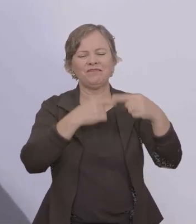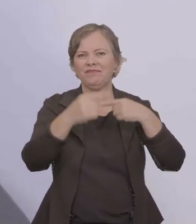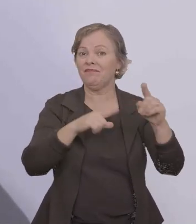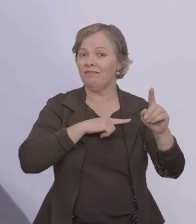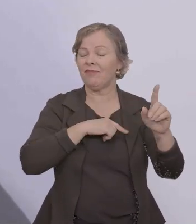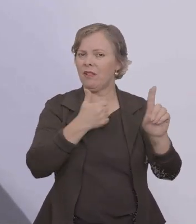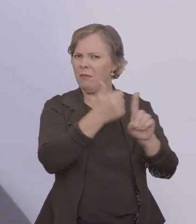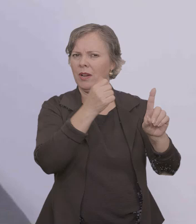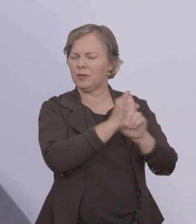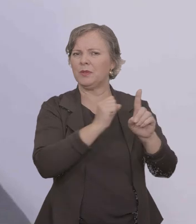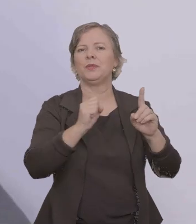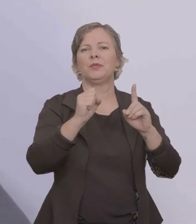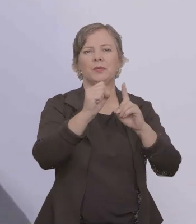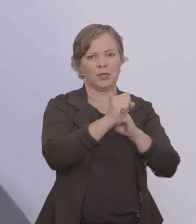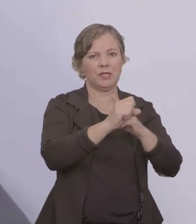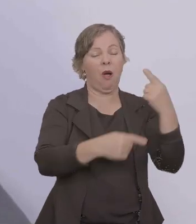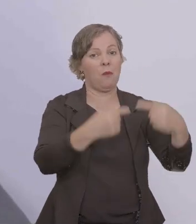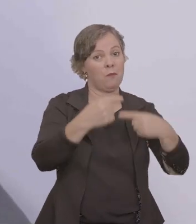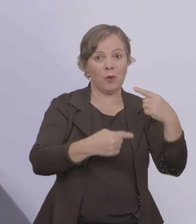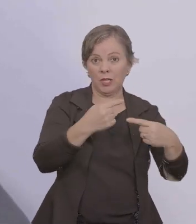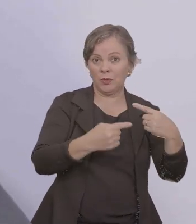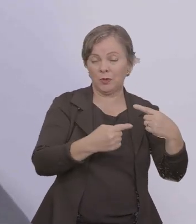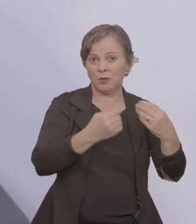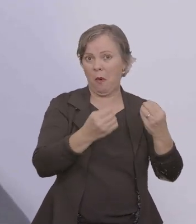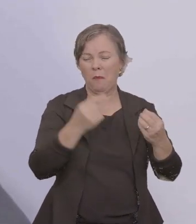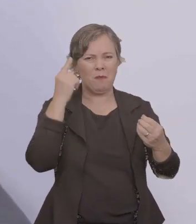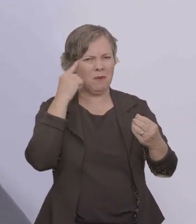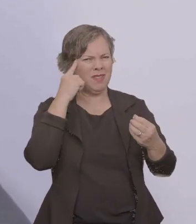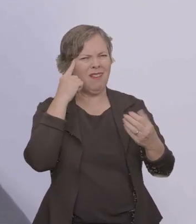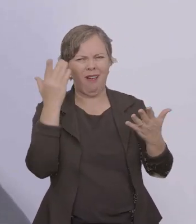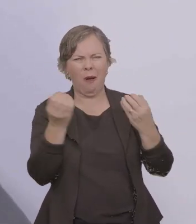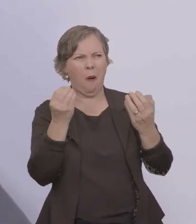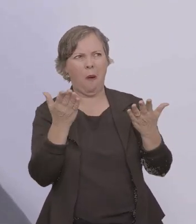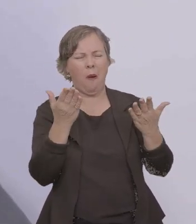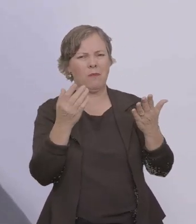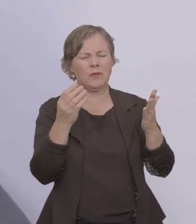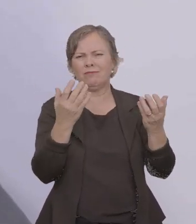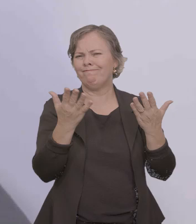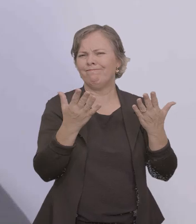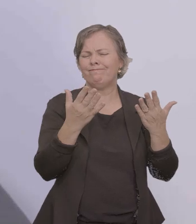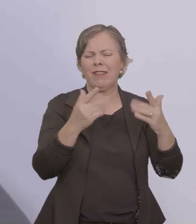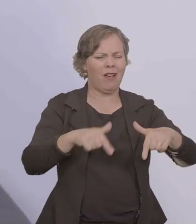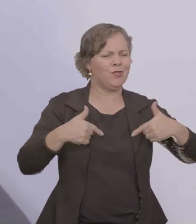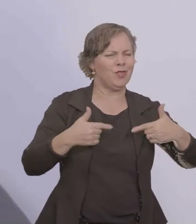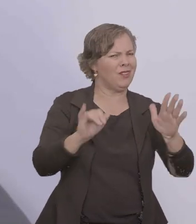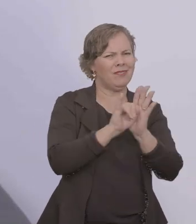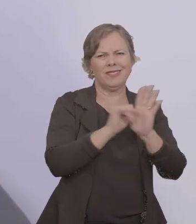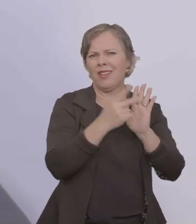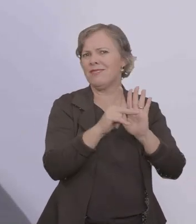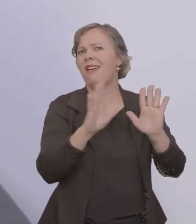impactos sociais, políticos, para pensarem da forma como pensam, para agirem da forma como